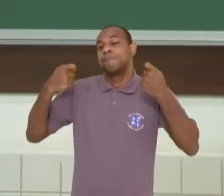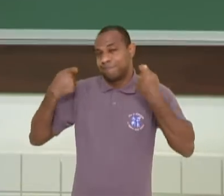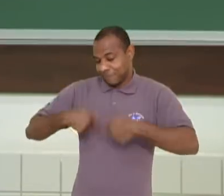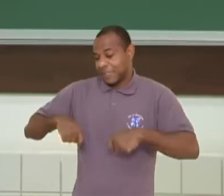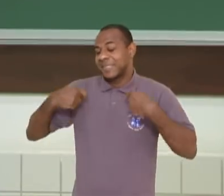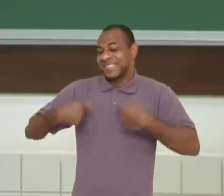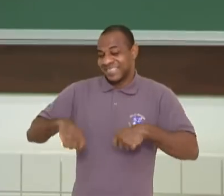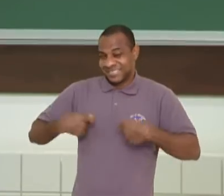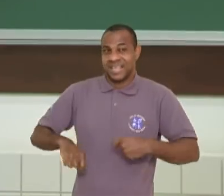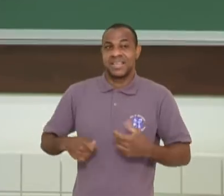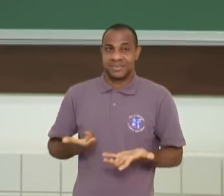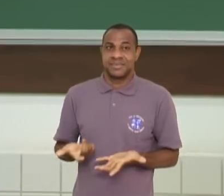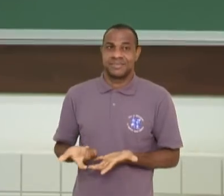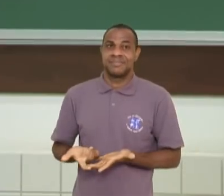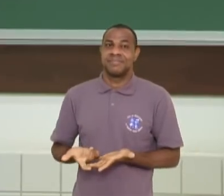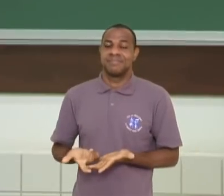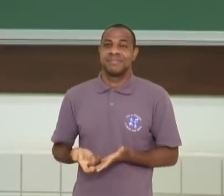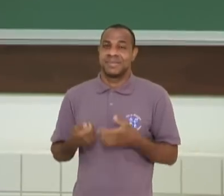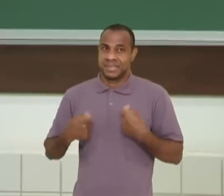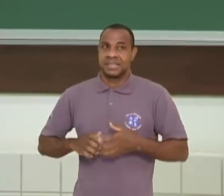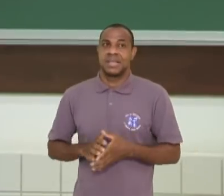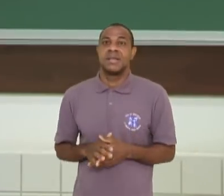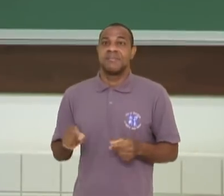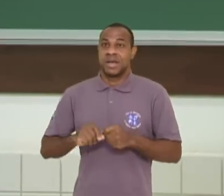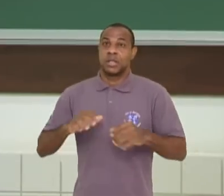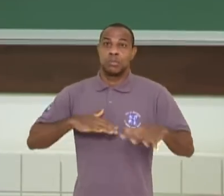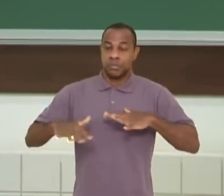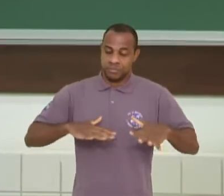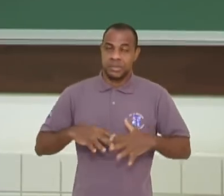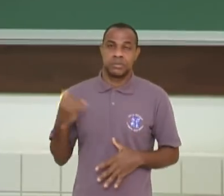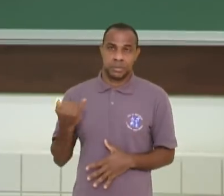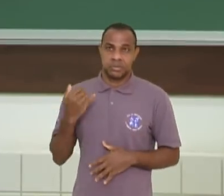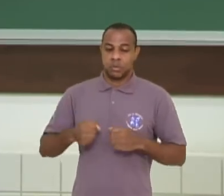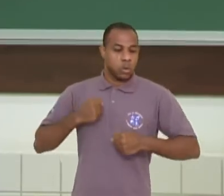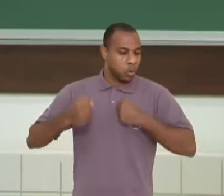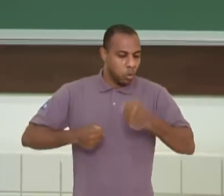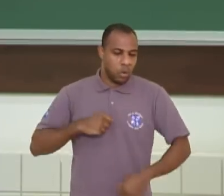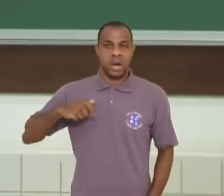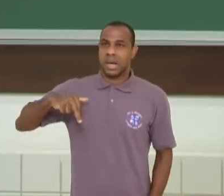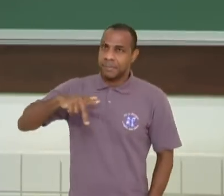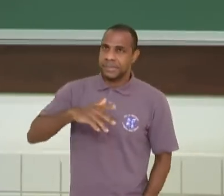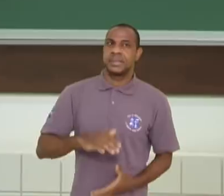corra, faz movimentos dentro dos cuidados possíveis. Espero encontrá-los bem na